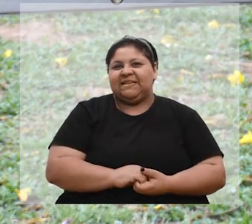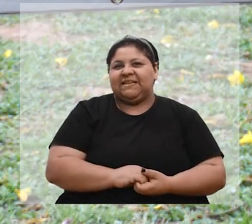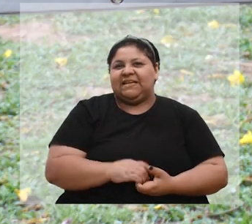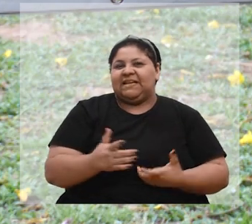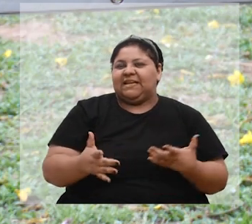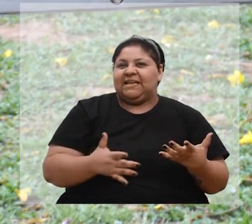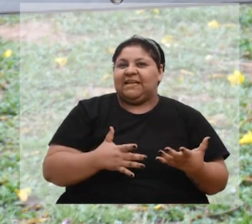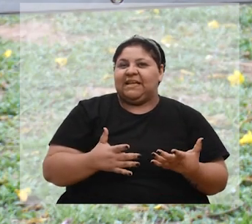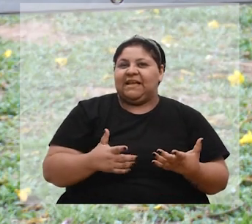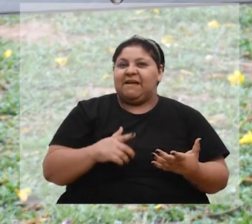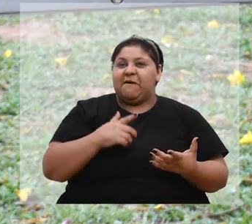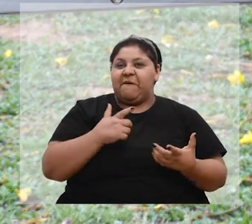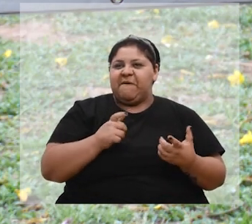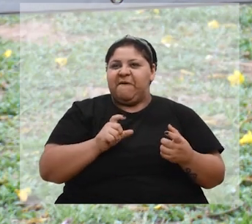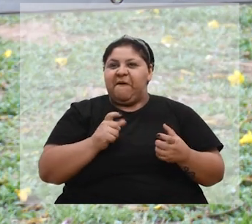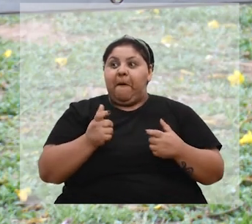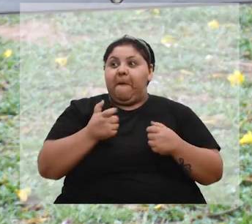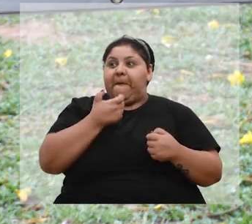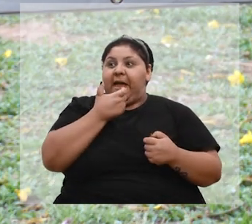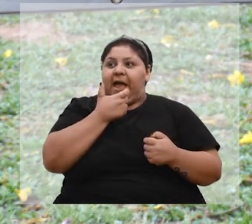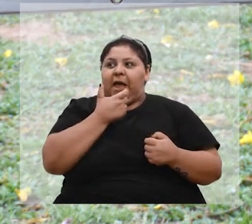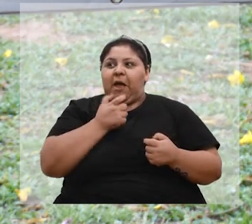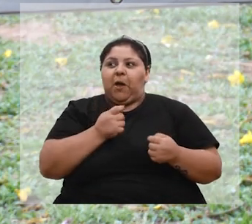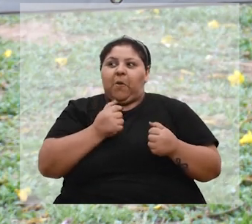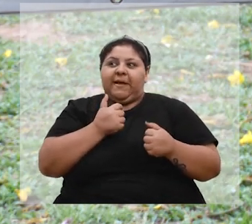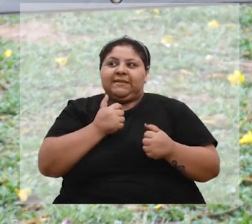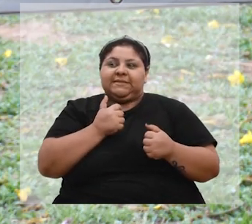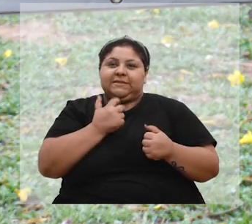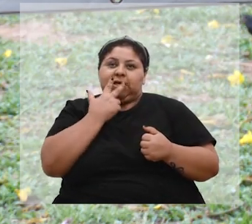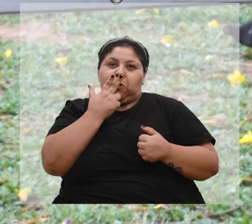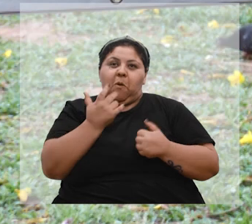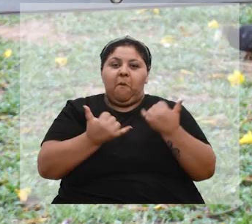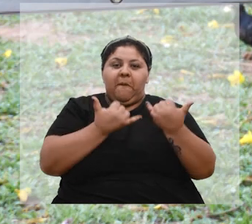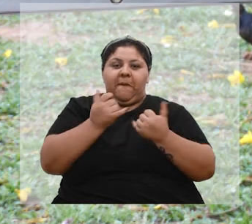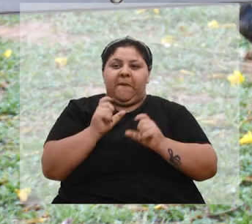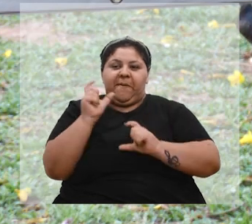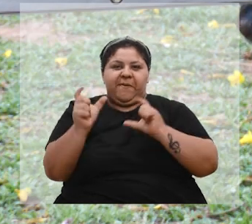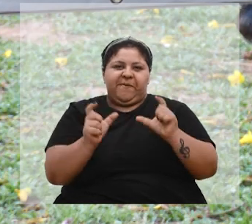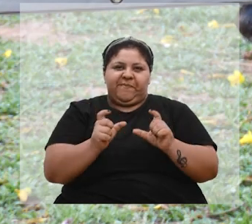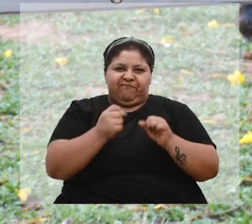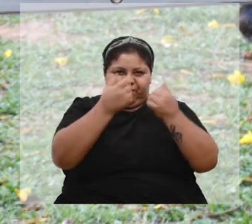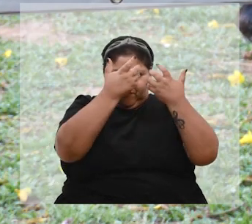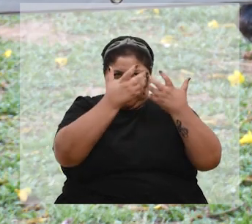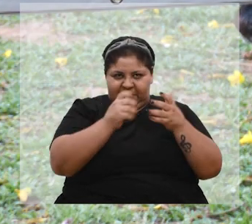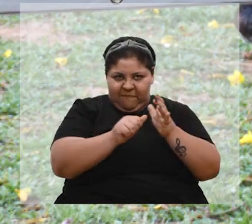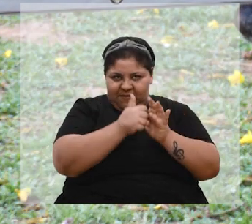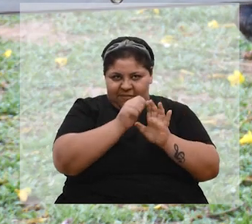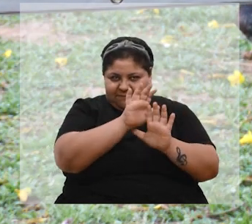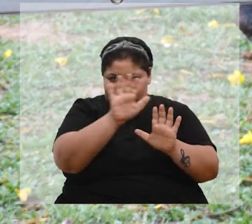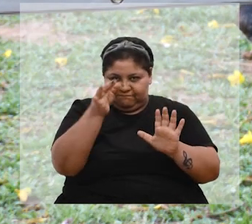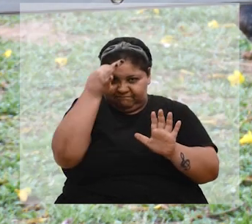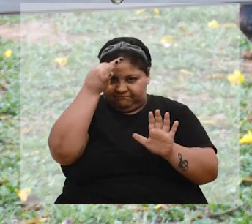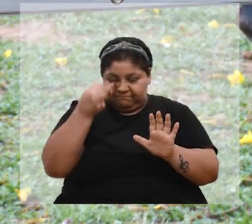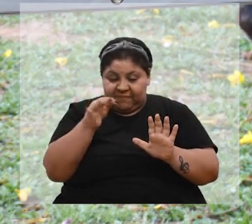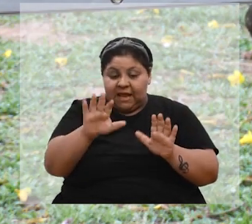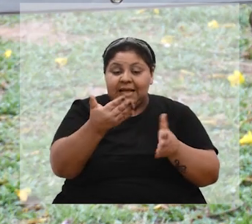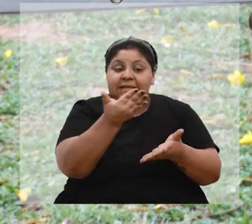assim, vai parecer jogo de palavras apenas, mas veja se vai fazer